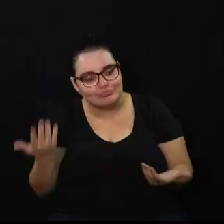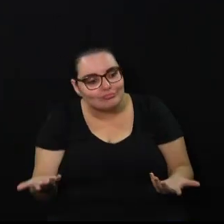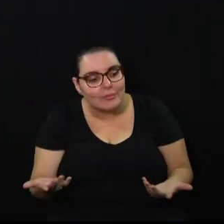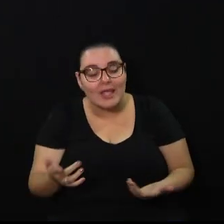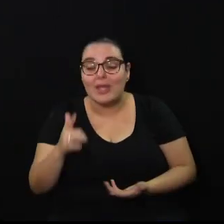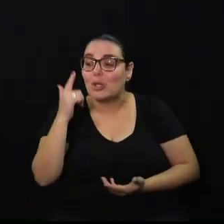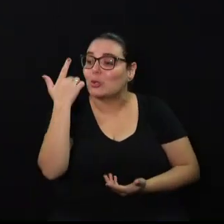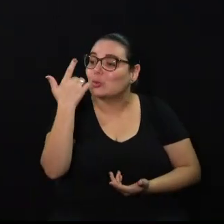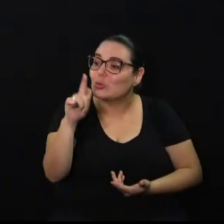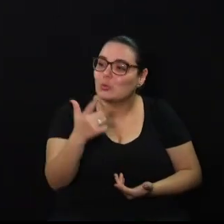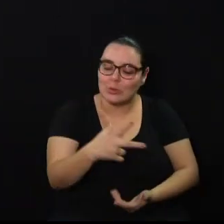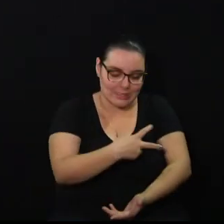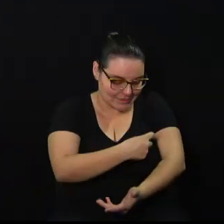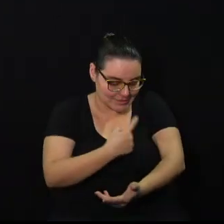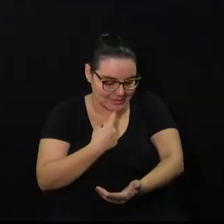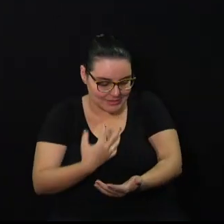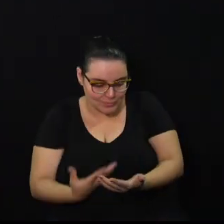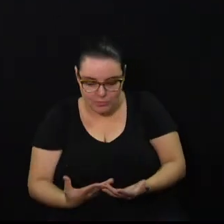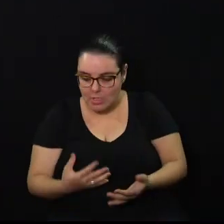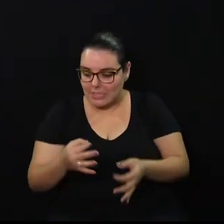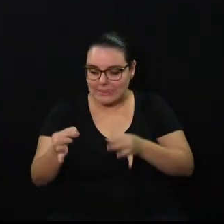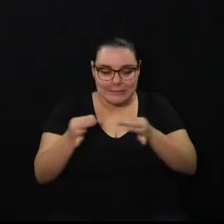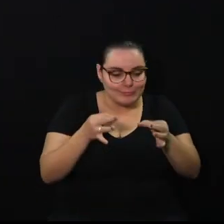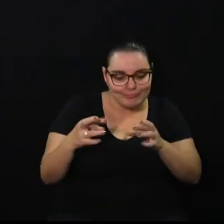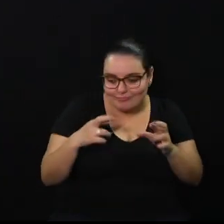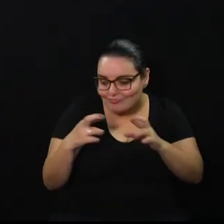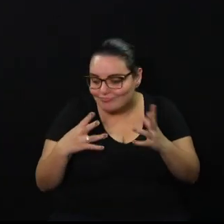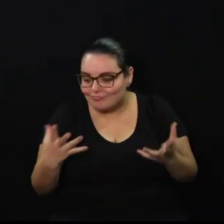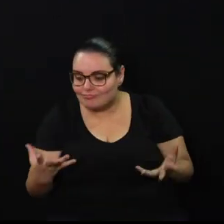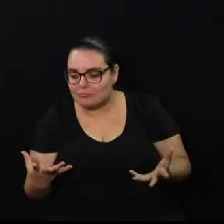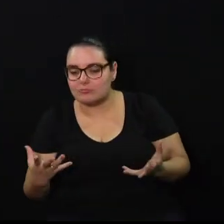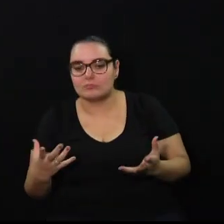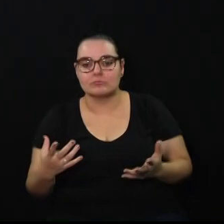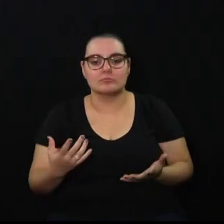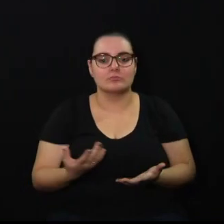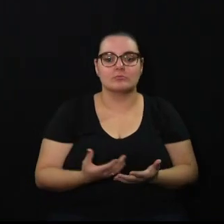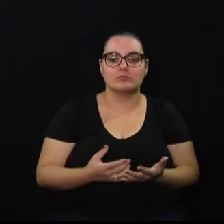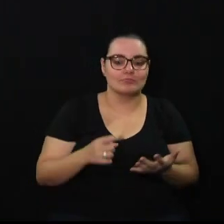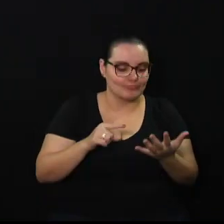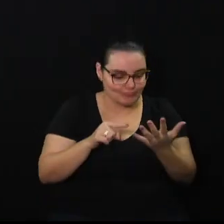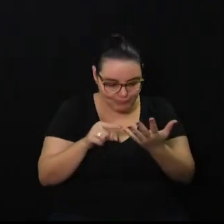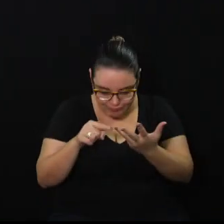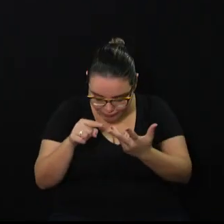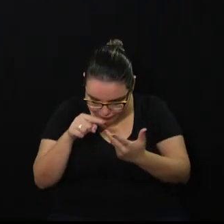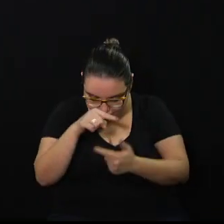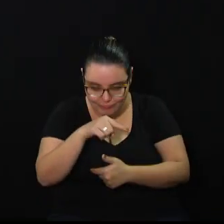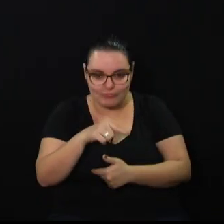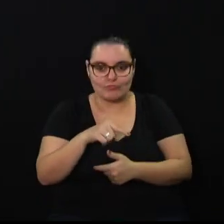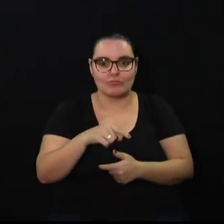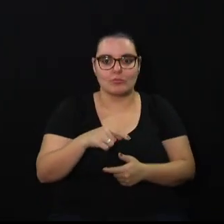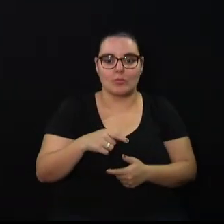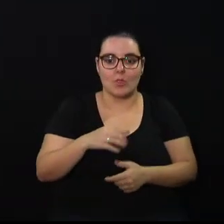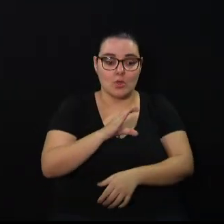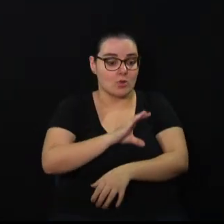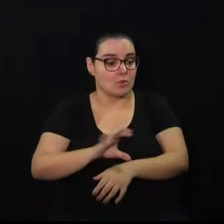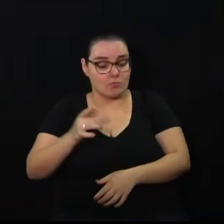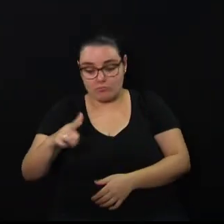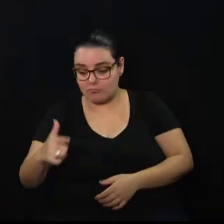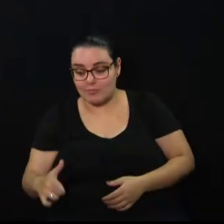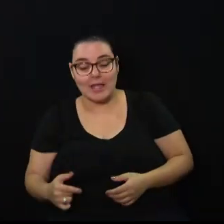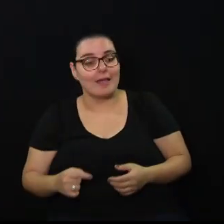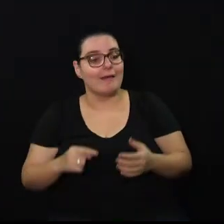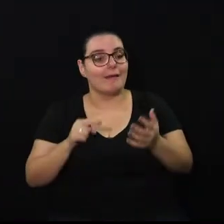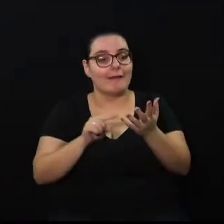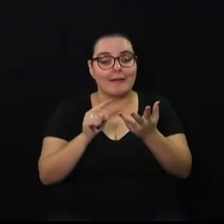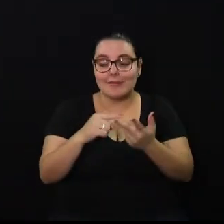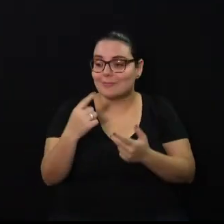é uma stereotyp uma ecolalia uma ou os comportamentos repetitivos tudo isso cada um vai